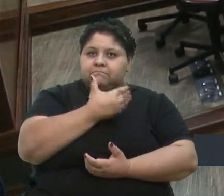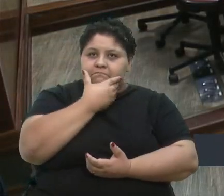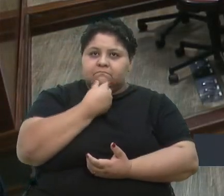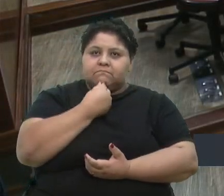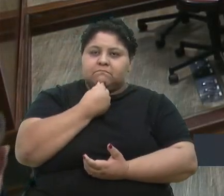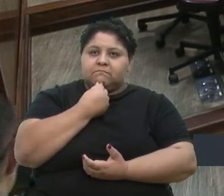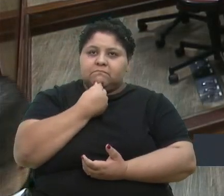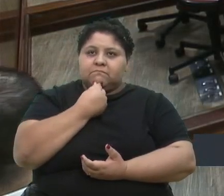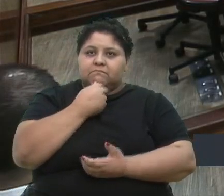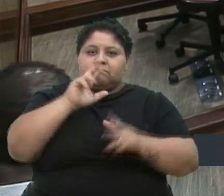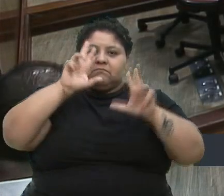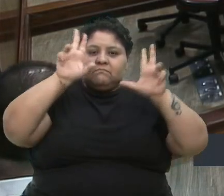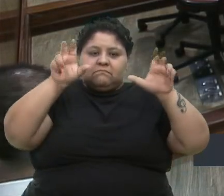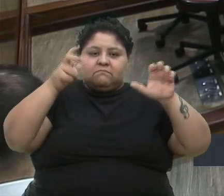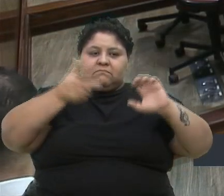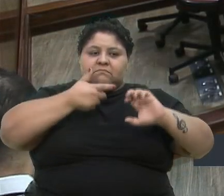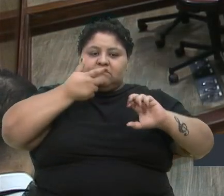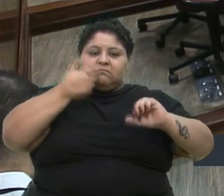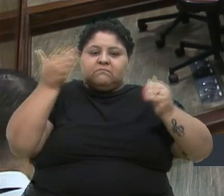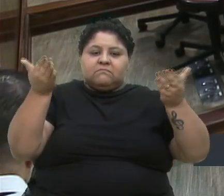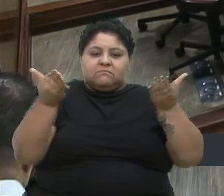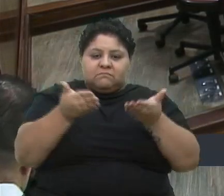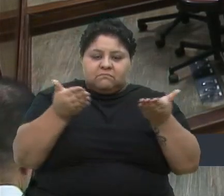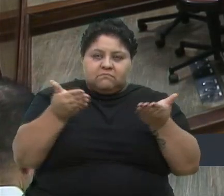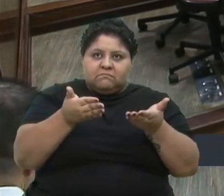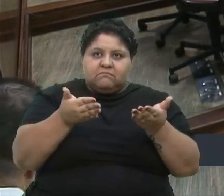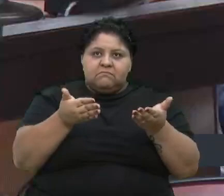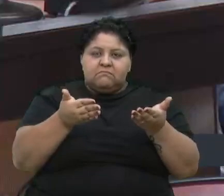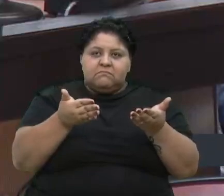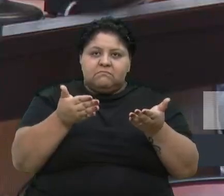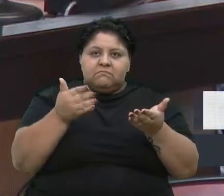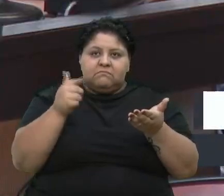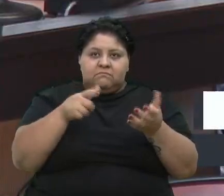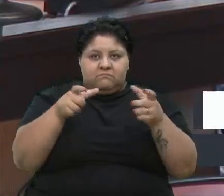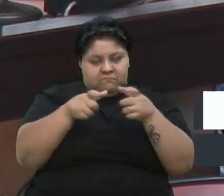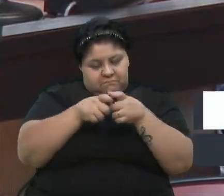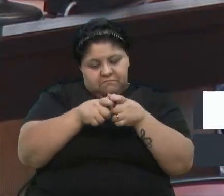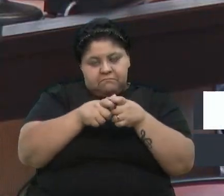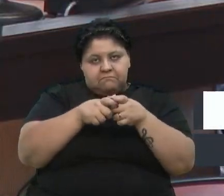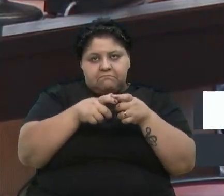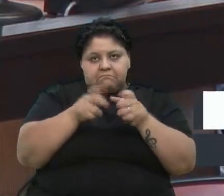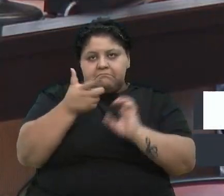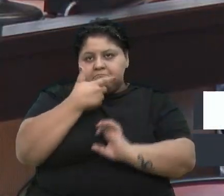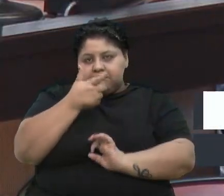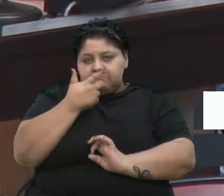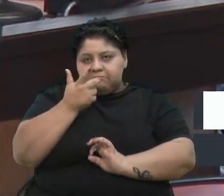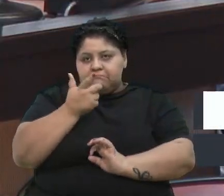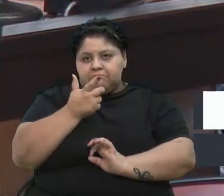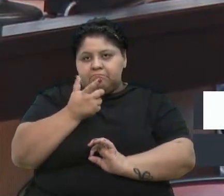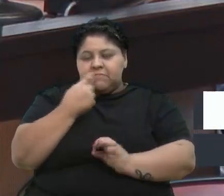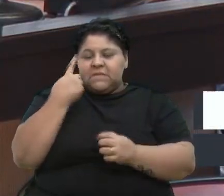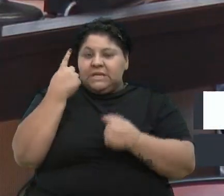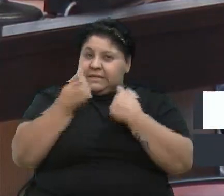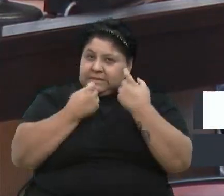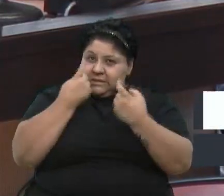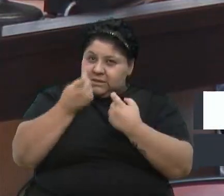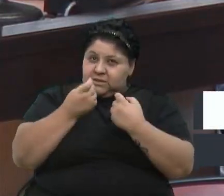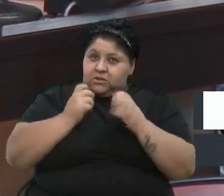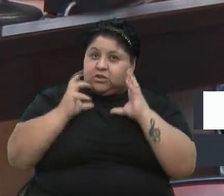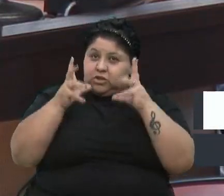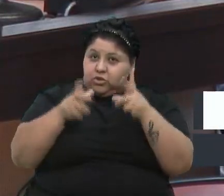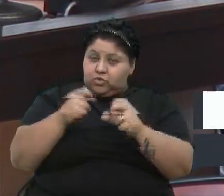O assunto que eu vou trazer aqui, nesse pequeno expediente, de uma preocupação que todos os